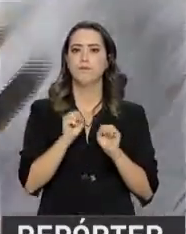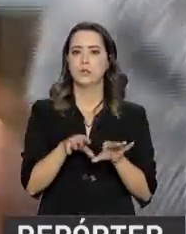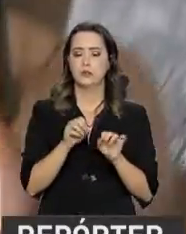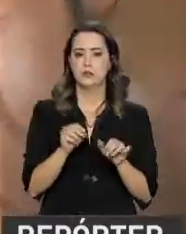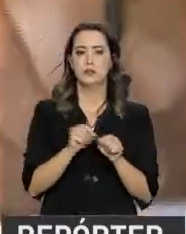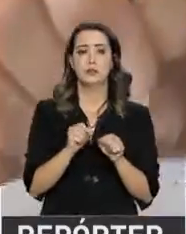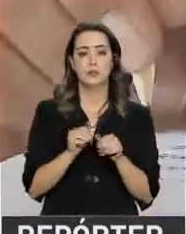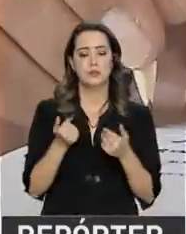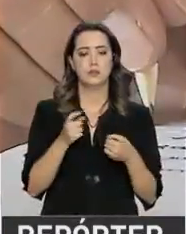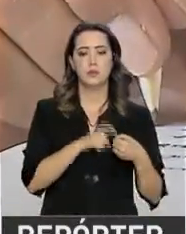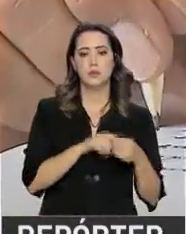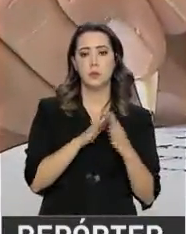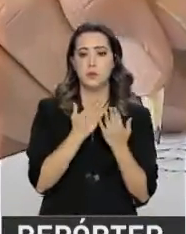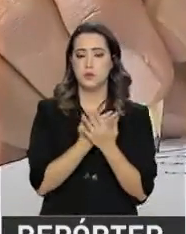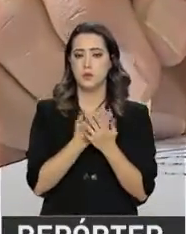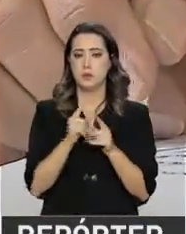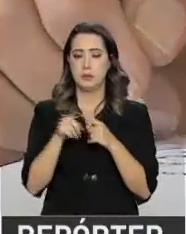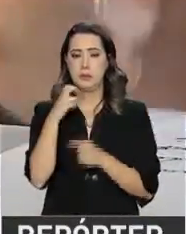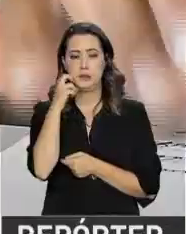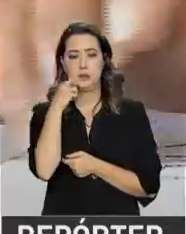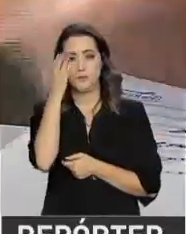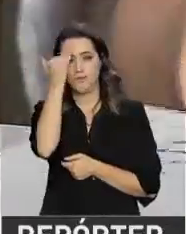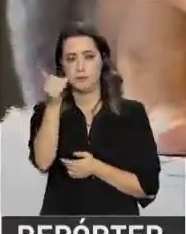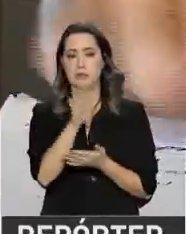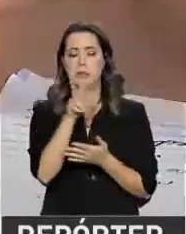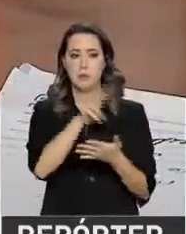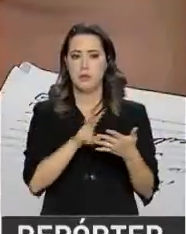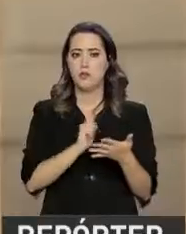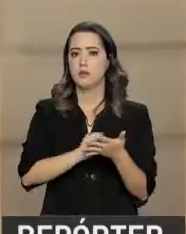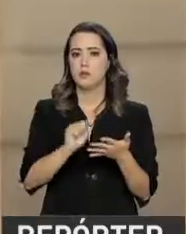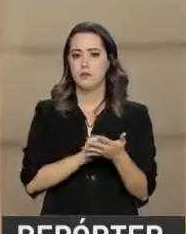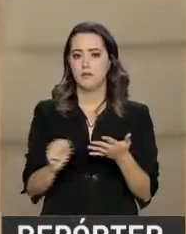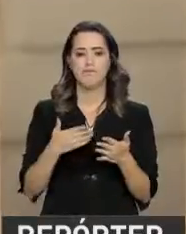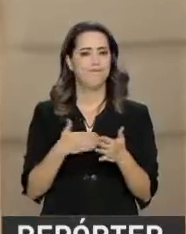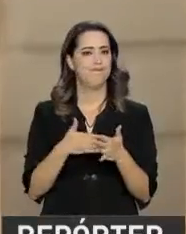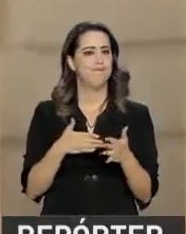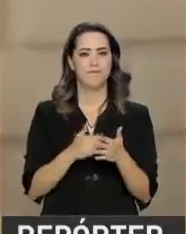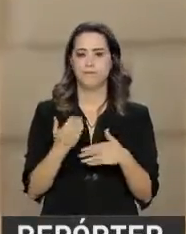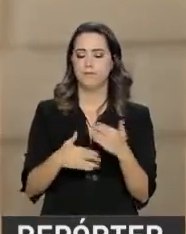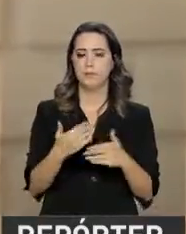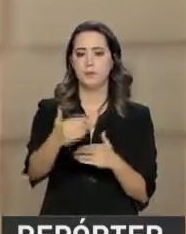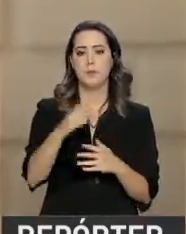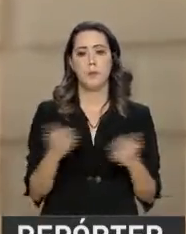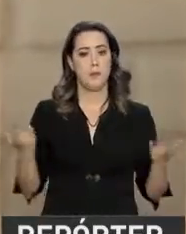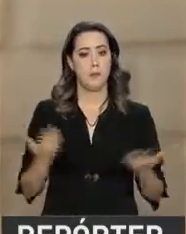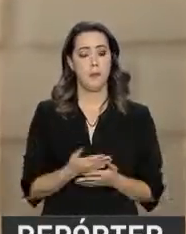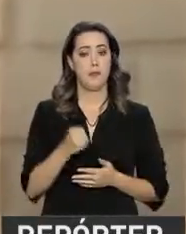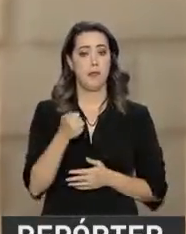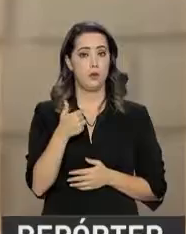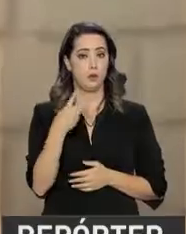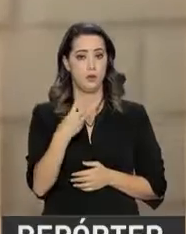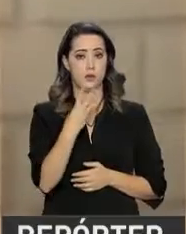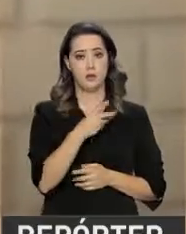fazia voltou para a escola mas a vergonha de não saber ler nem escrever o impediu de seguir adiante hoje quase